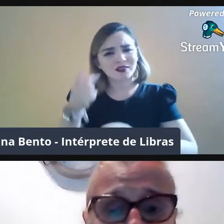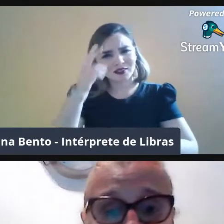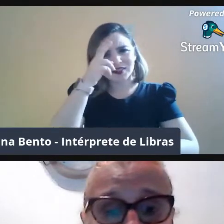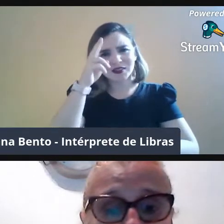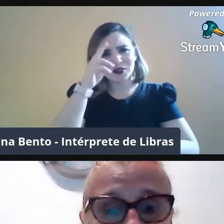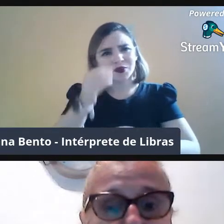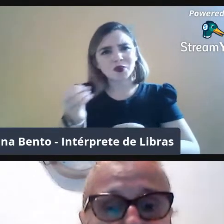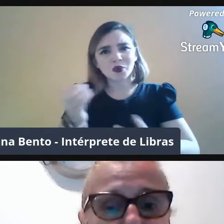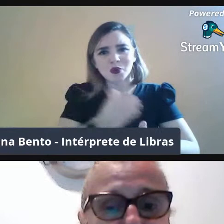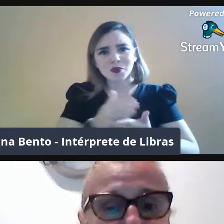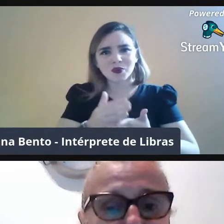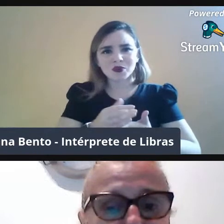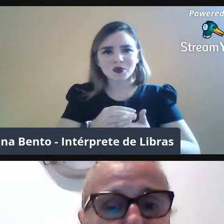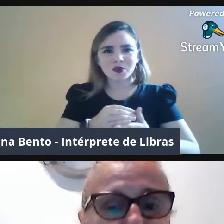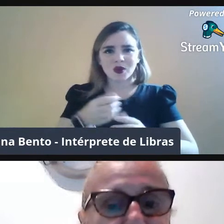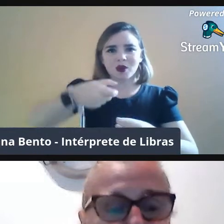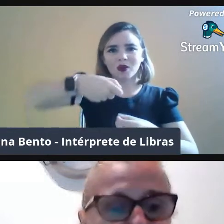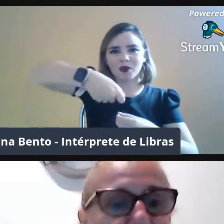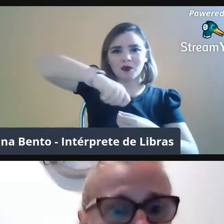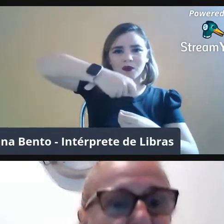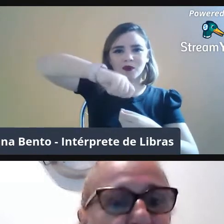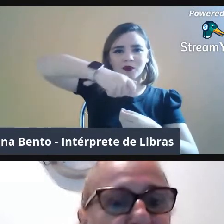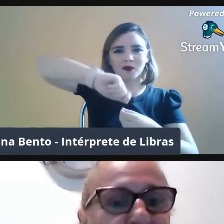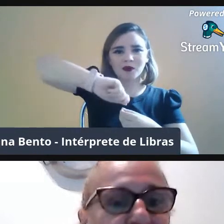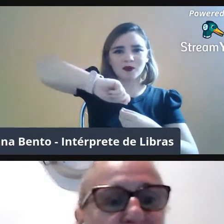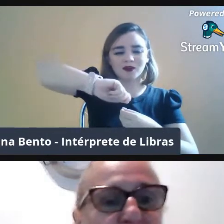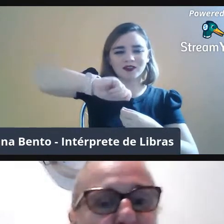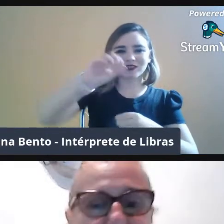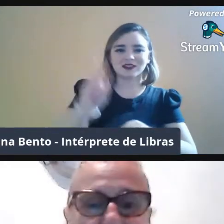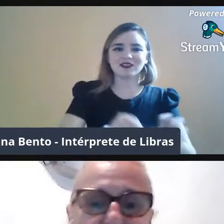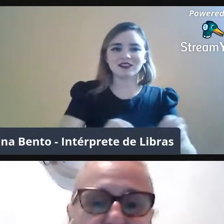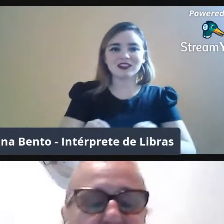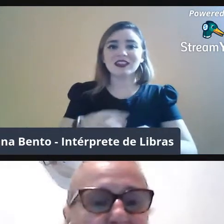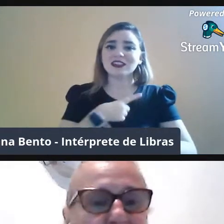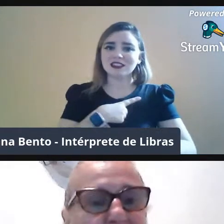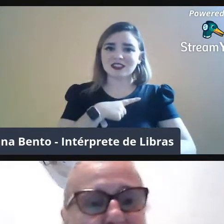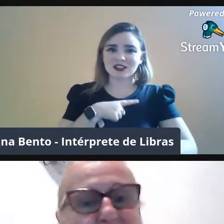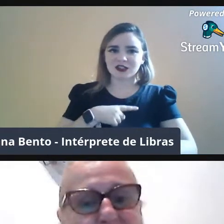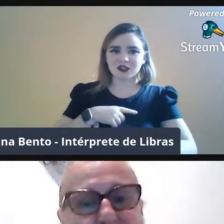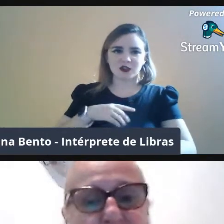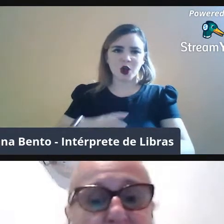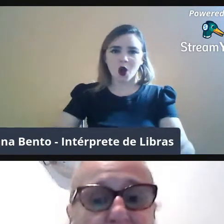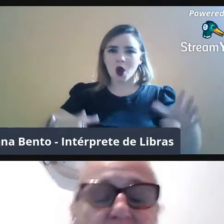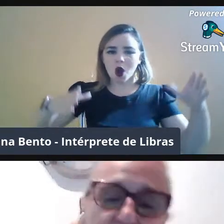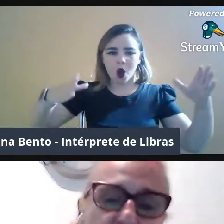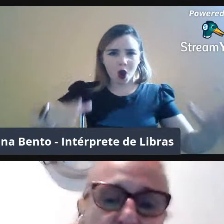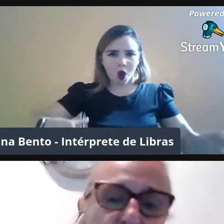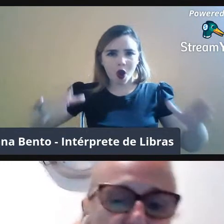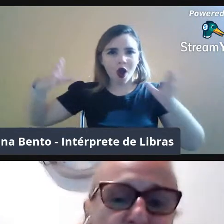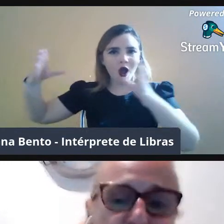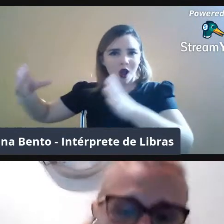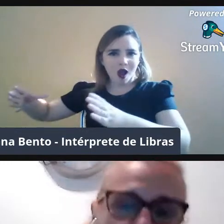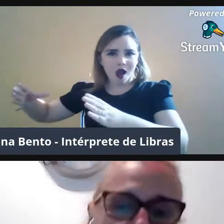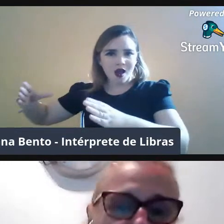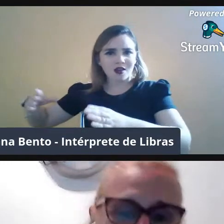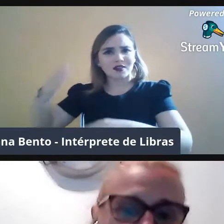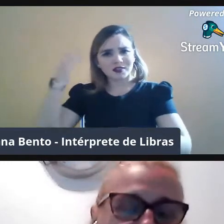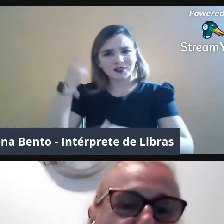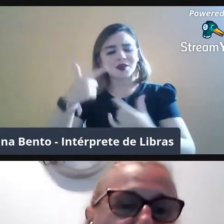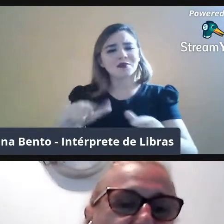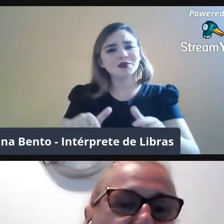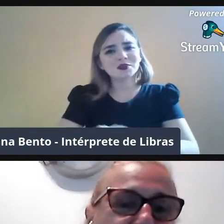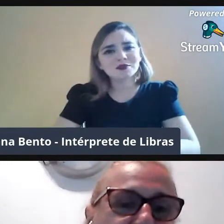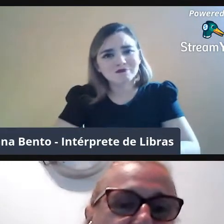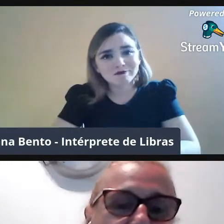quando a gente começou a juntar tampinha de garrafinha na escola? Que nós tínhamos sacos e sacos e sacos? Vocês têm noção para onde foi essas tampinhas?